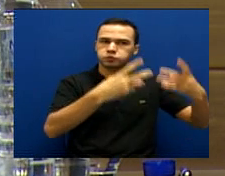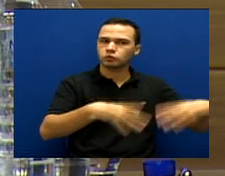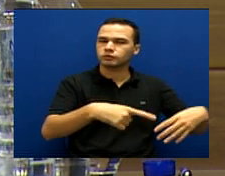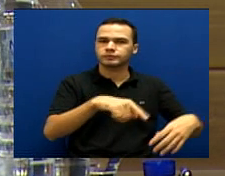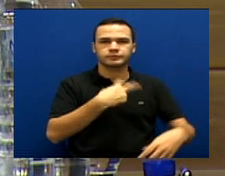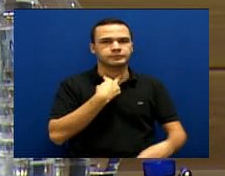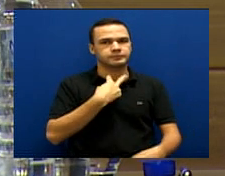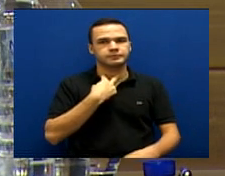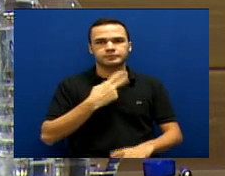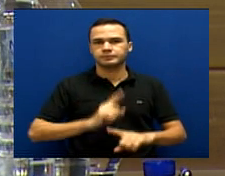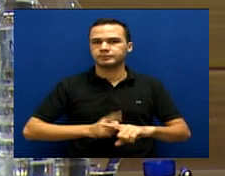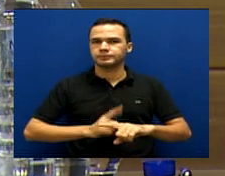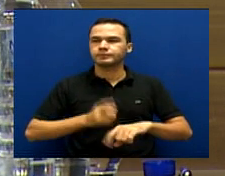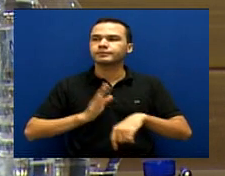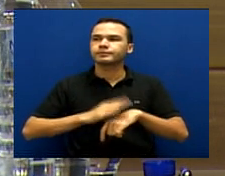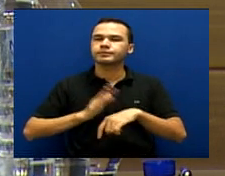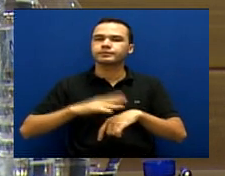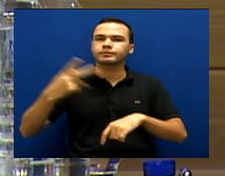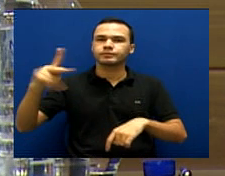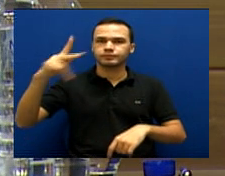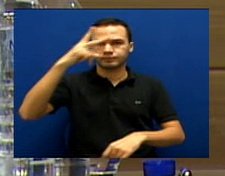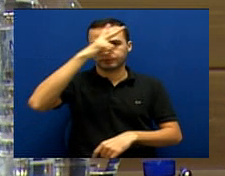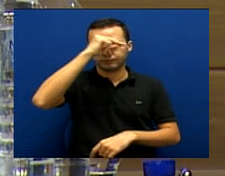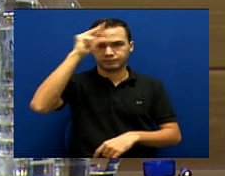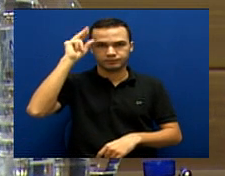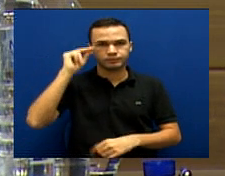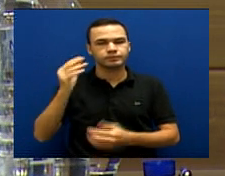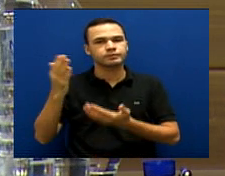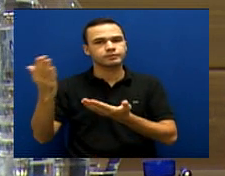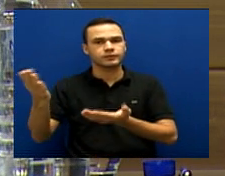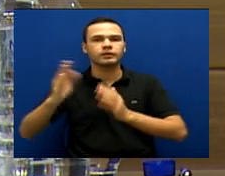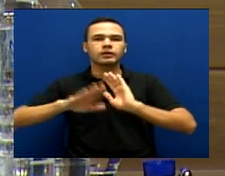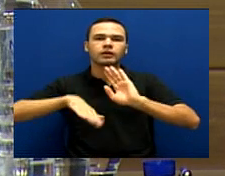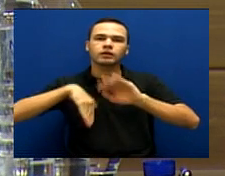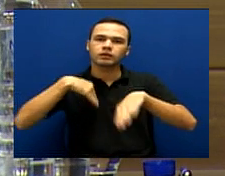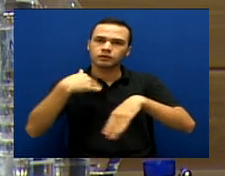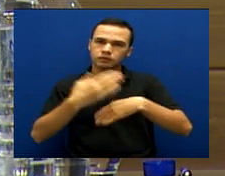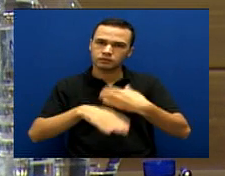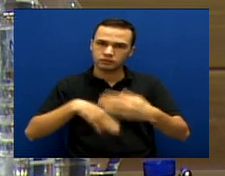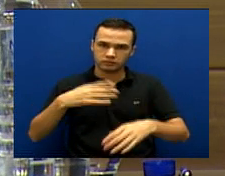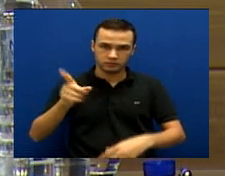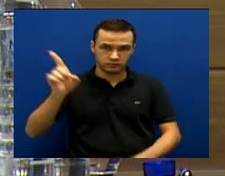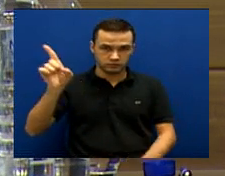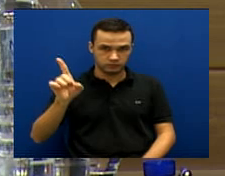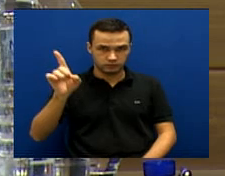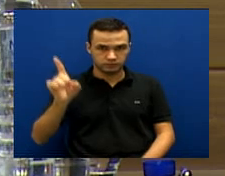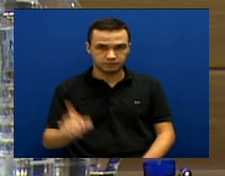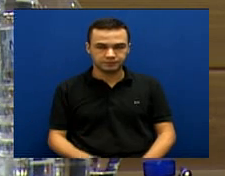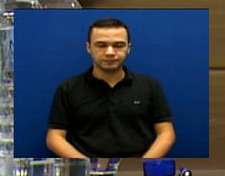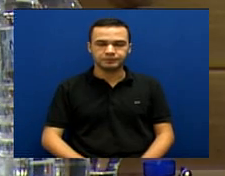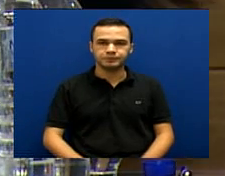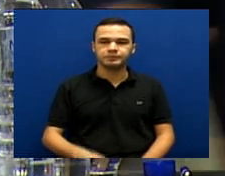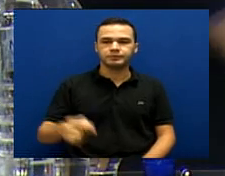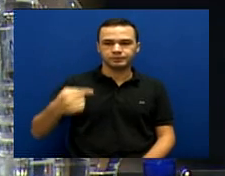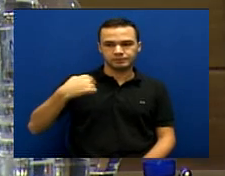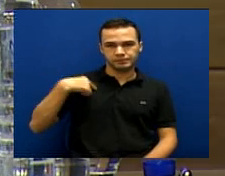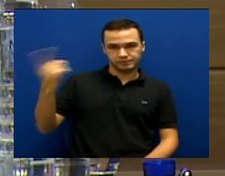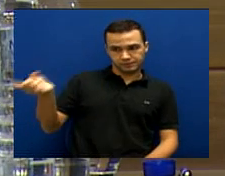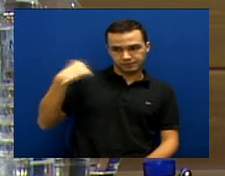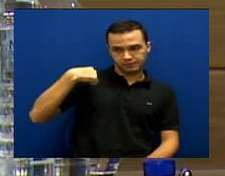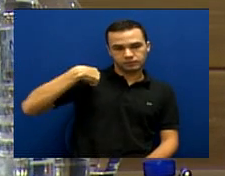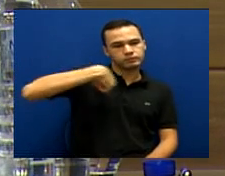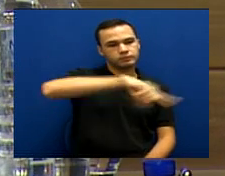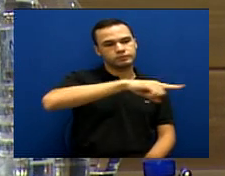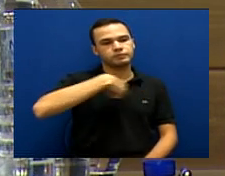dado que o que o prefeito tem que apresentar depois ser e por si é me autorizado